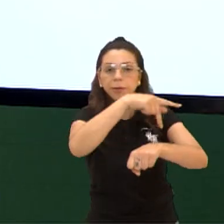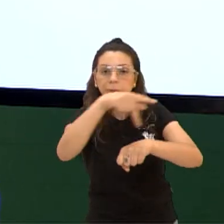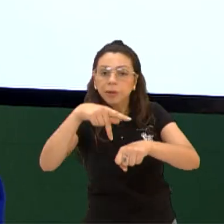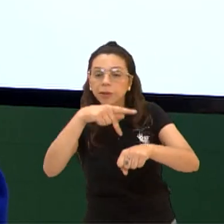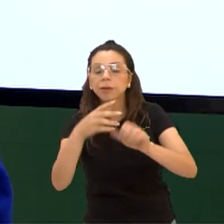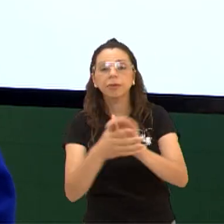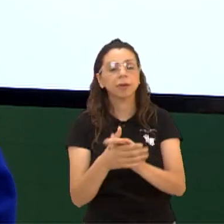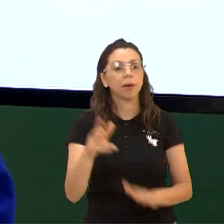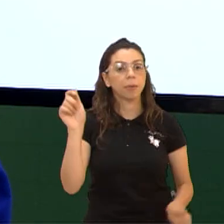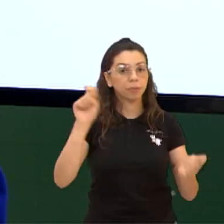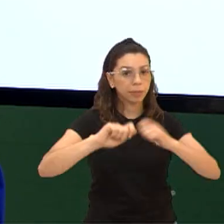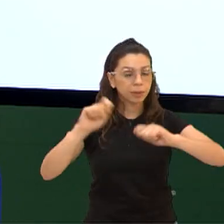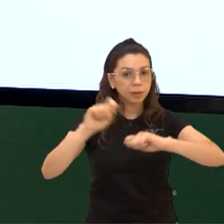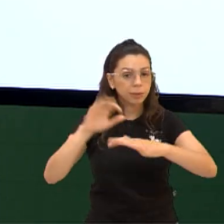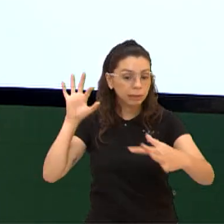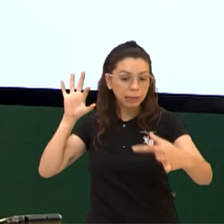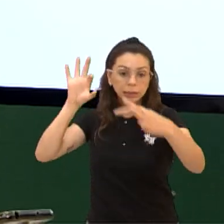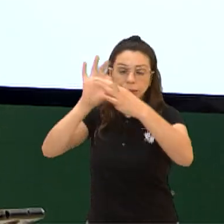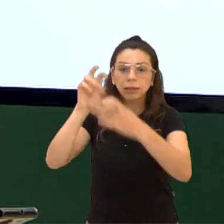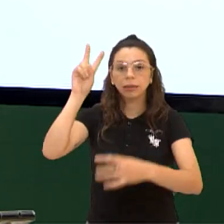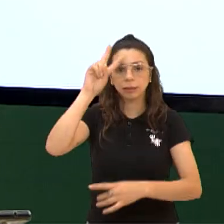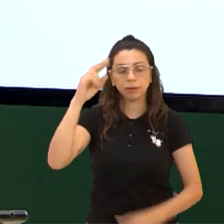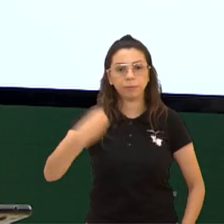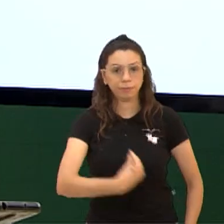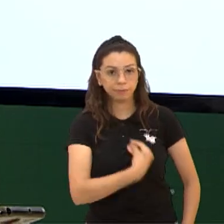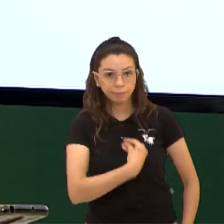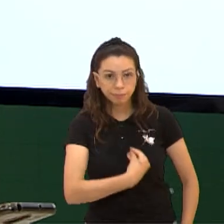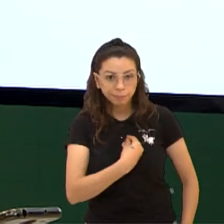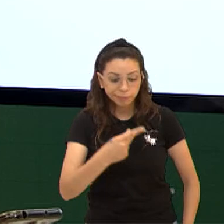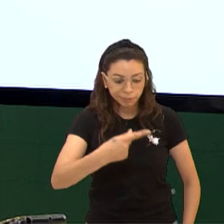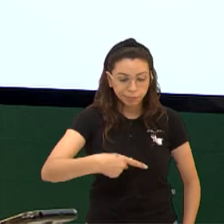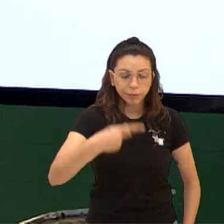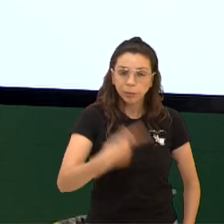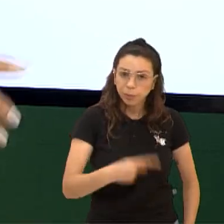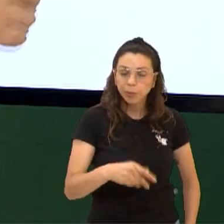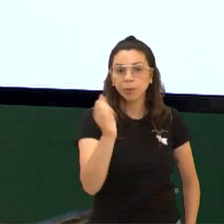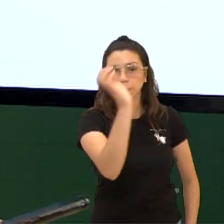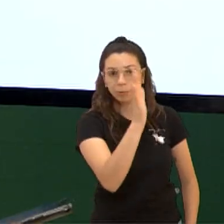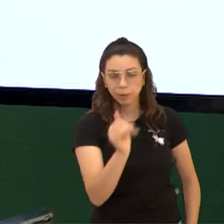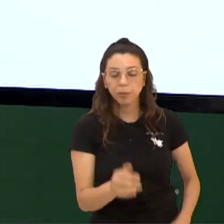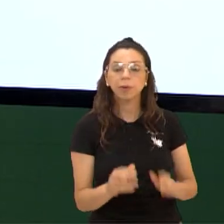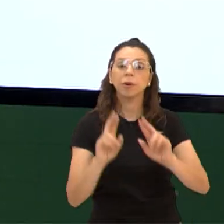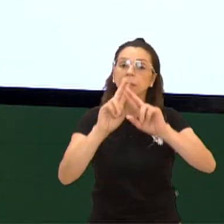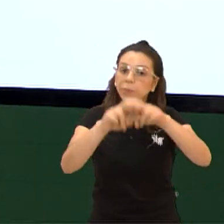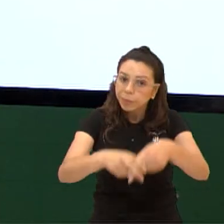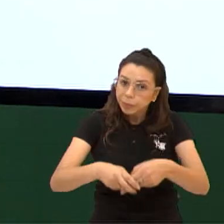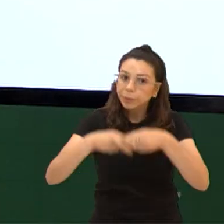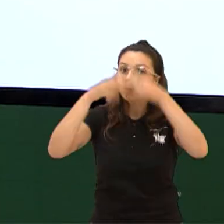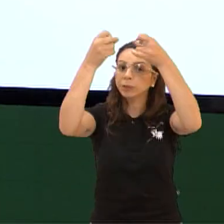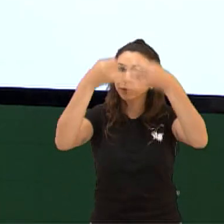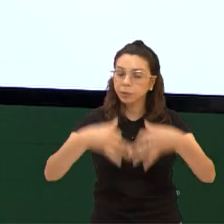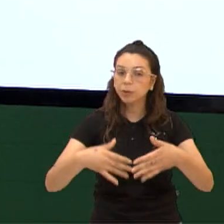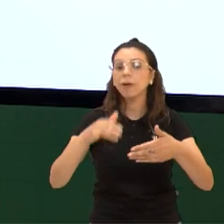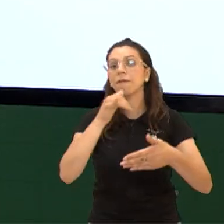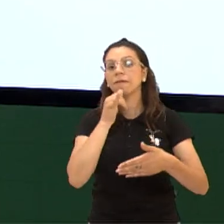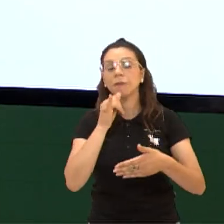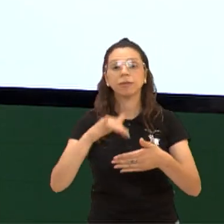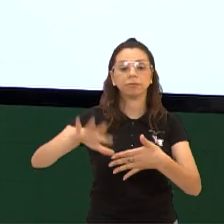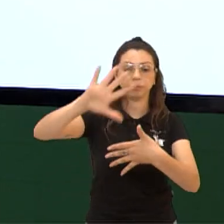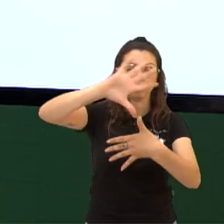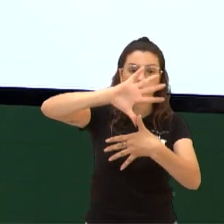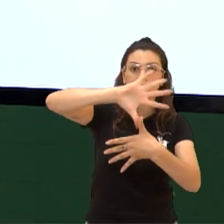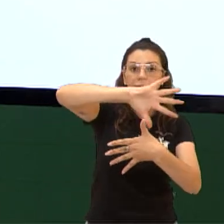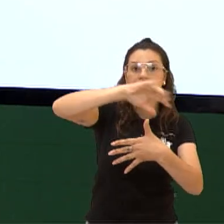tento puxar para vocês a realidade do nosso país. Por isso que eu puxo, mas nós estamos falando sobre a América